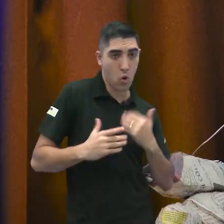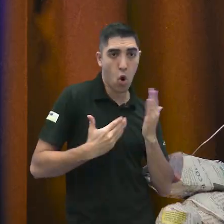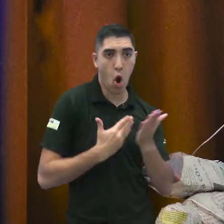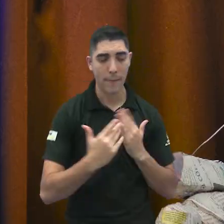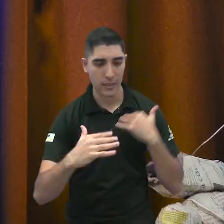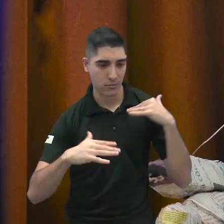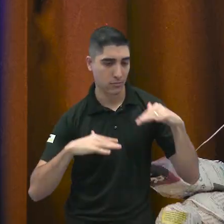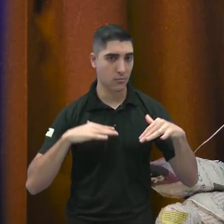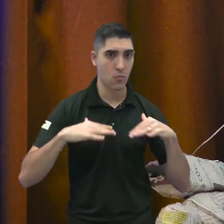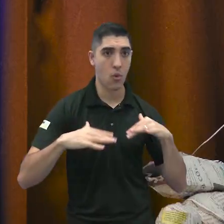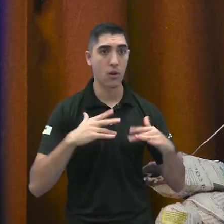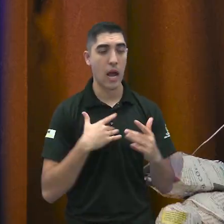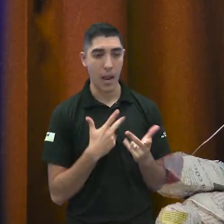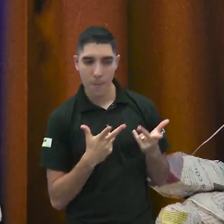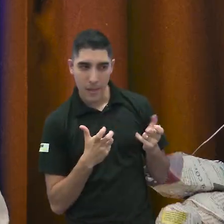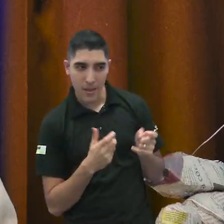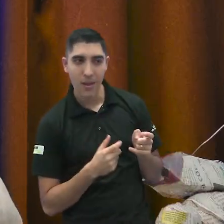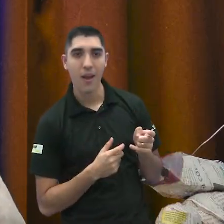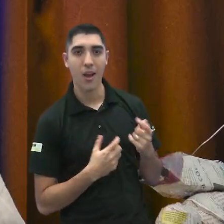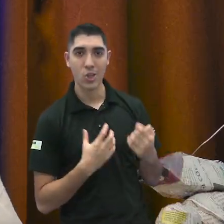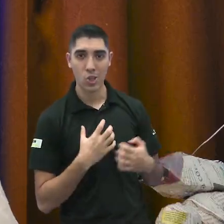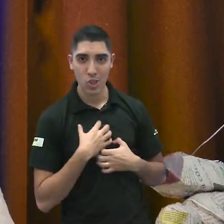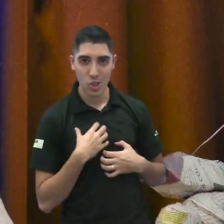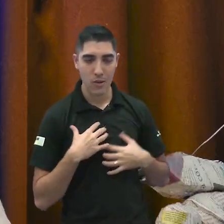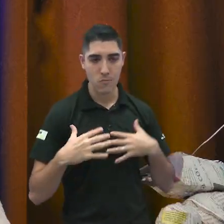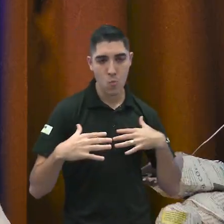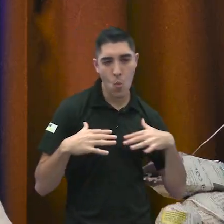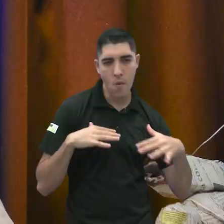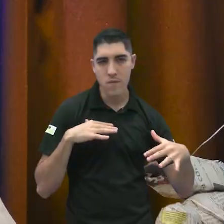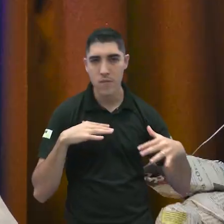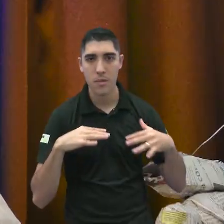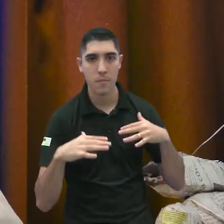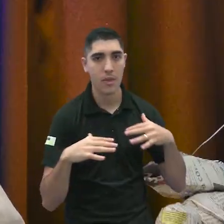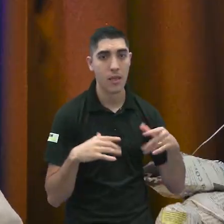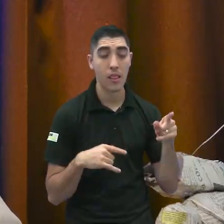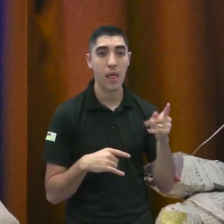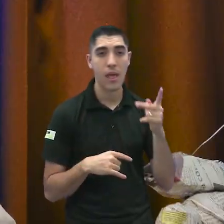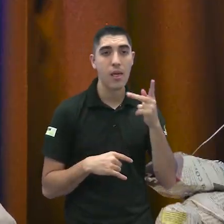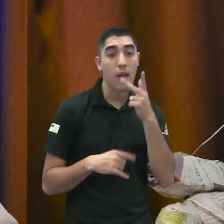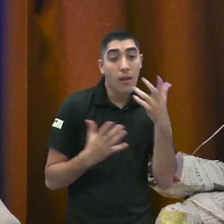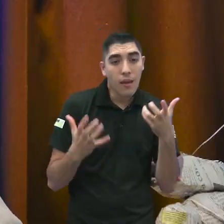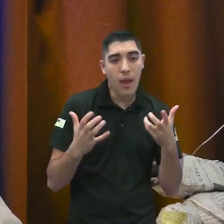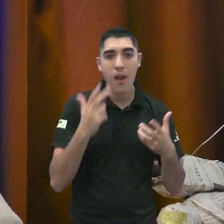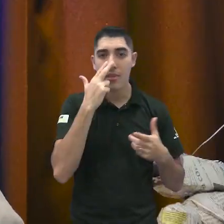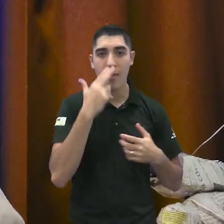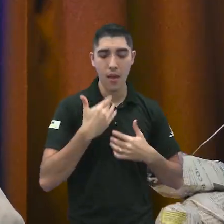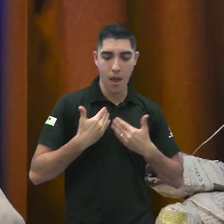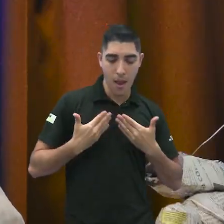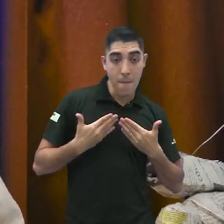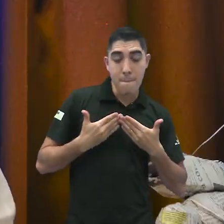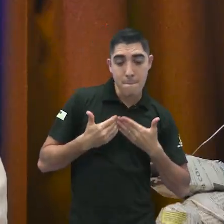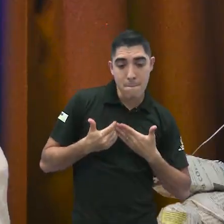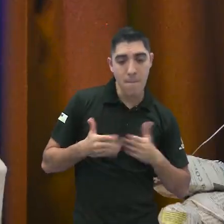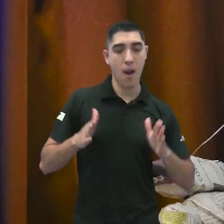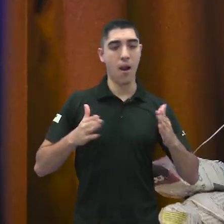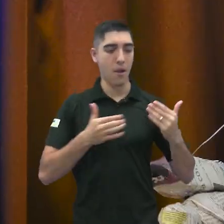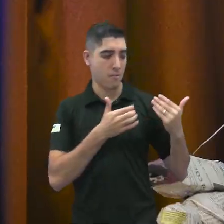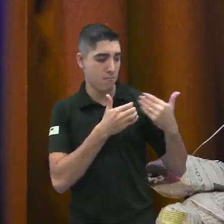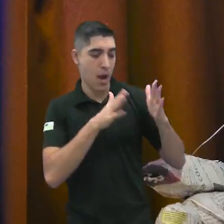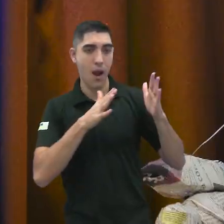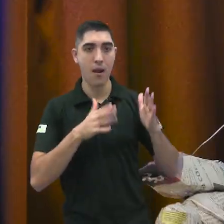trabalhando, ele começa a se mexer. Aí eu falo, olha a sua couraça aí, vamos trazer ela, vamos entender, ela está querendo se abrir, ela